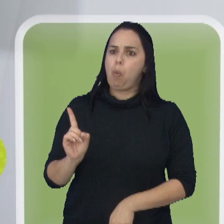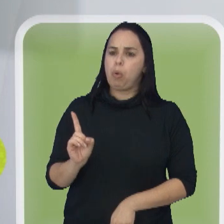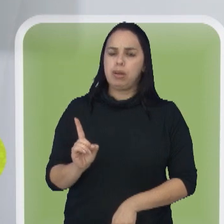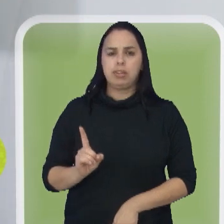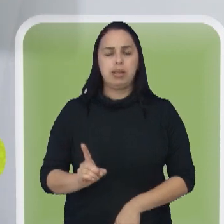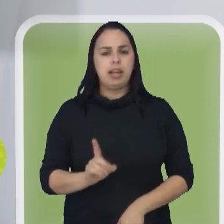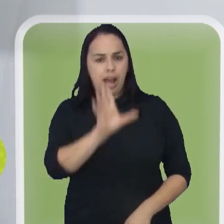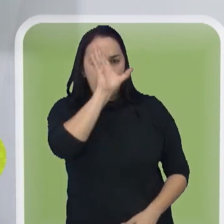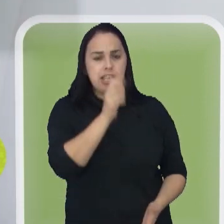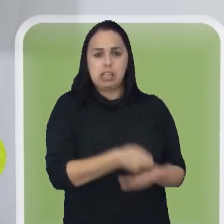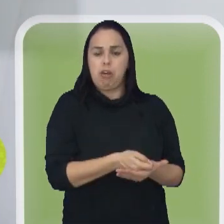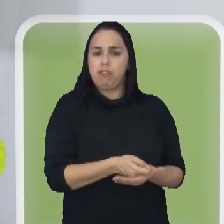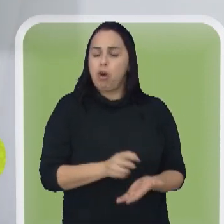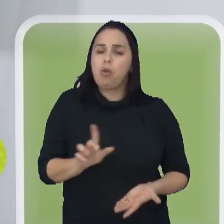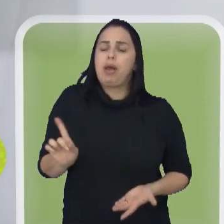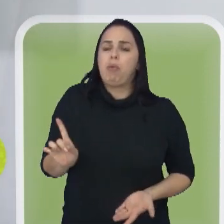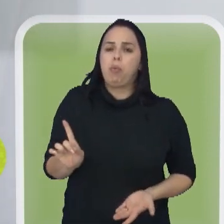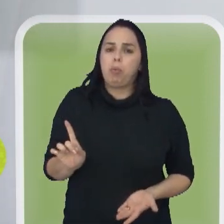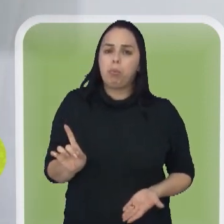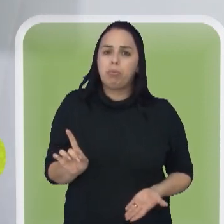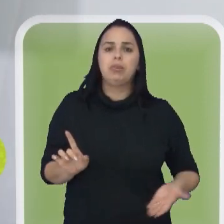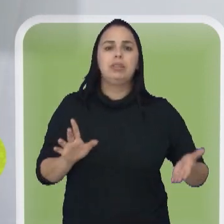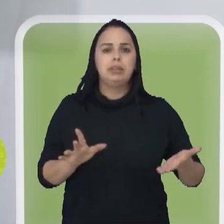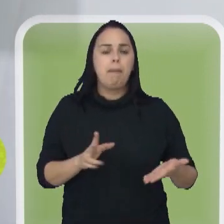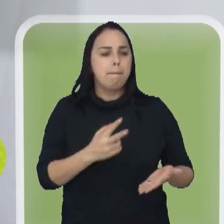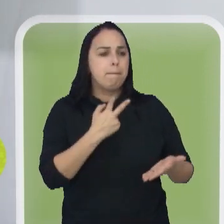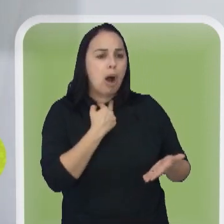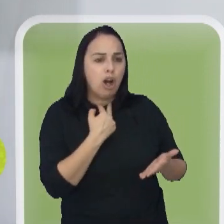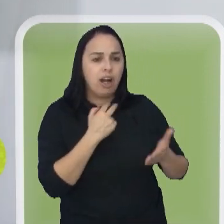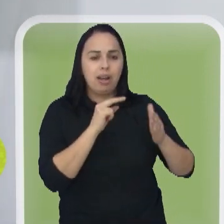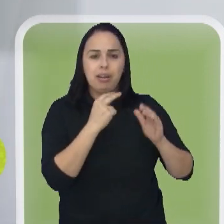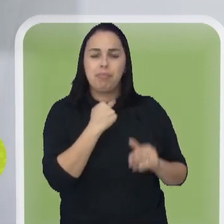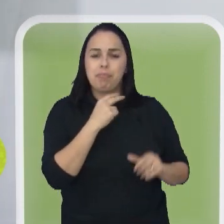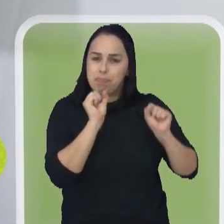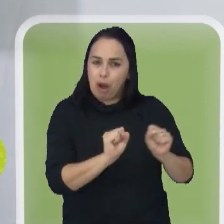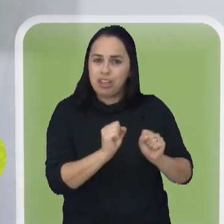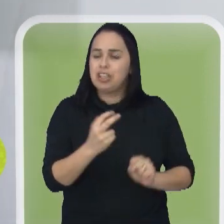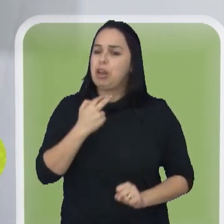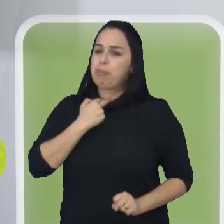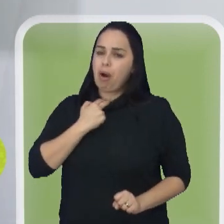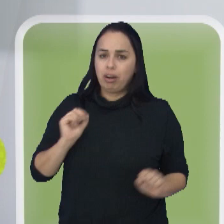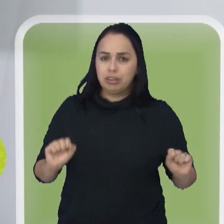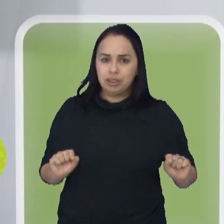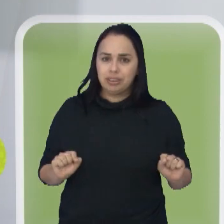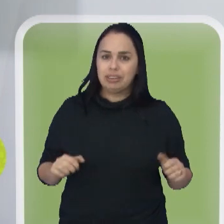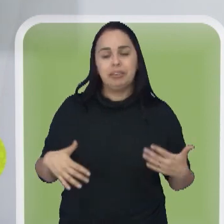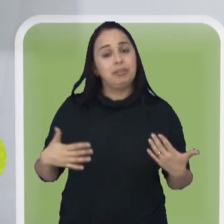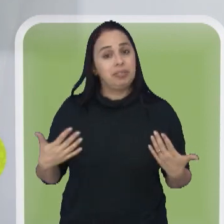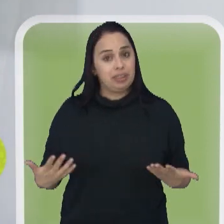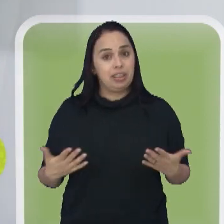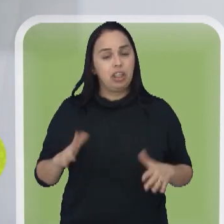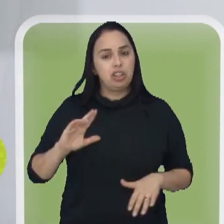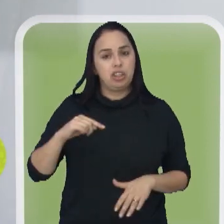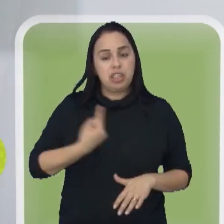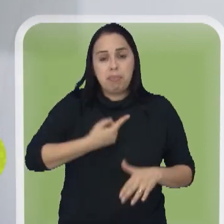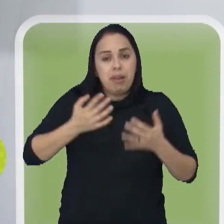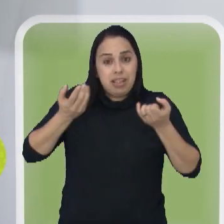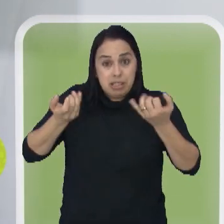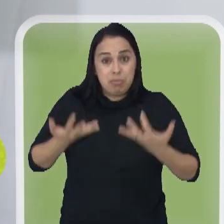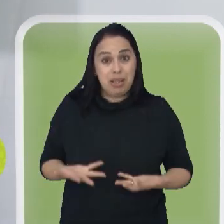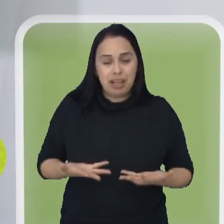falar assim, é ou não é. Colocar tudo, né, tintim por tintim, né? Os pingos nos is, como a gente costuma